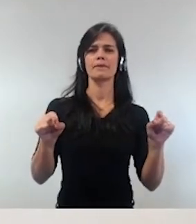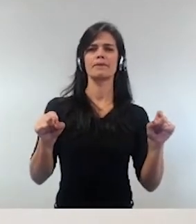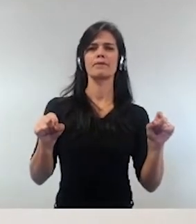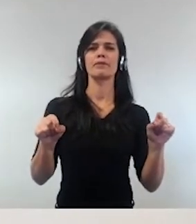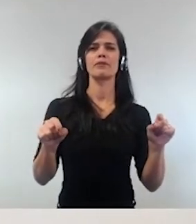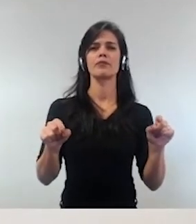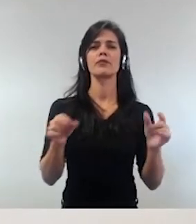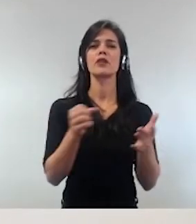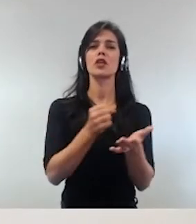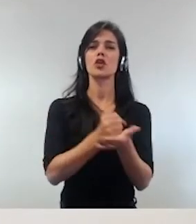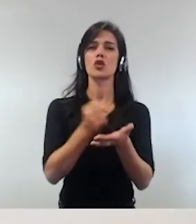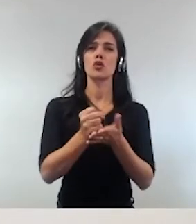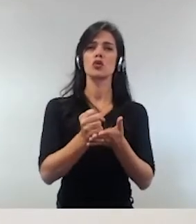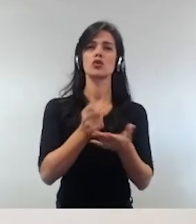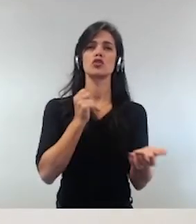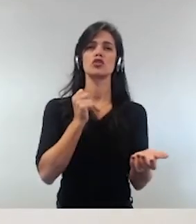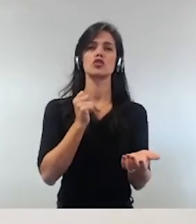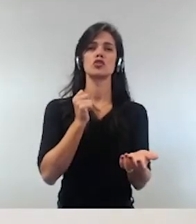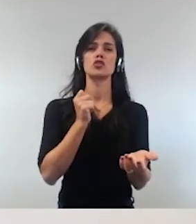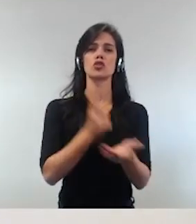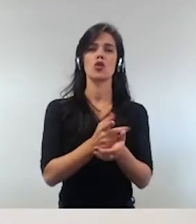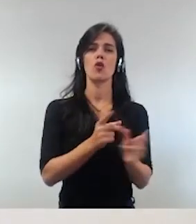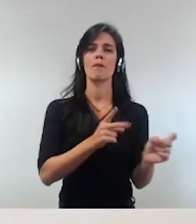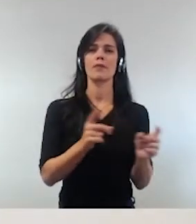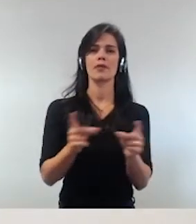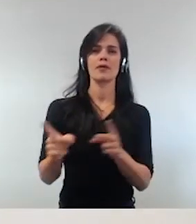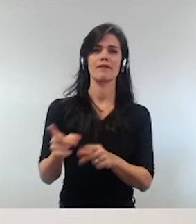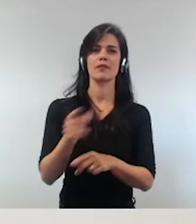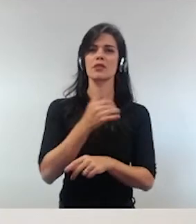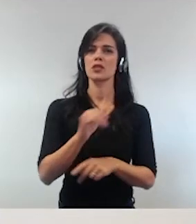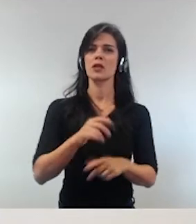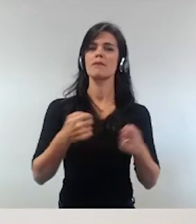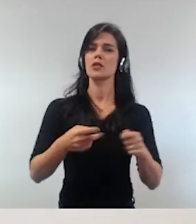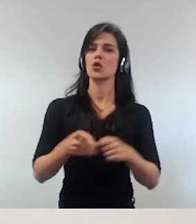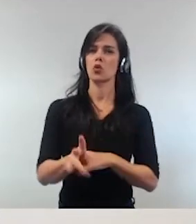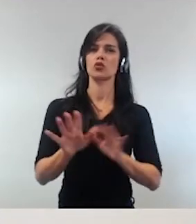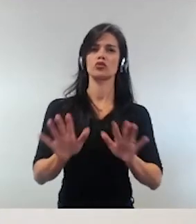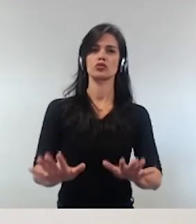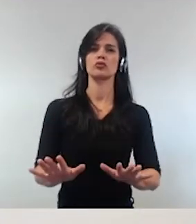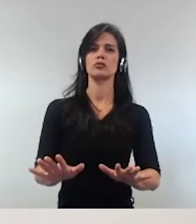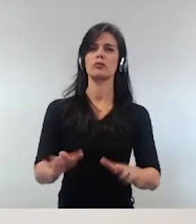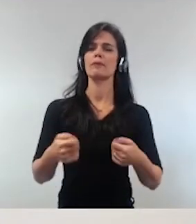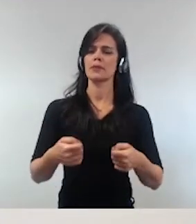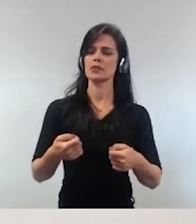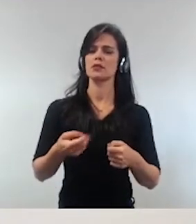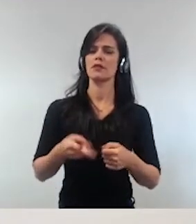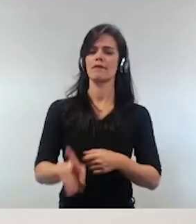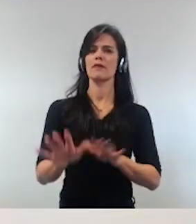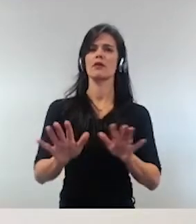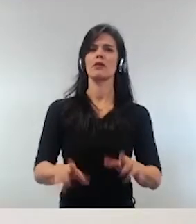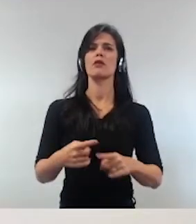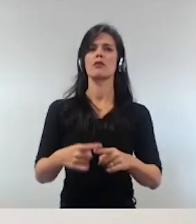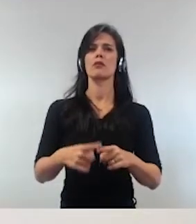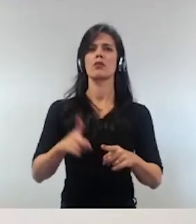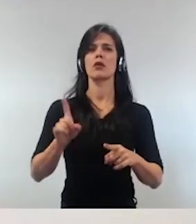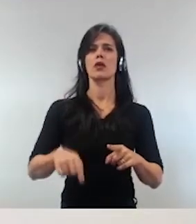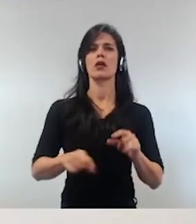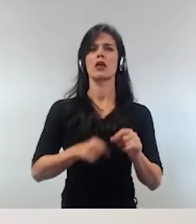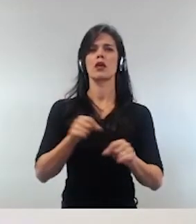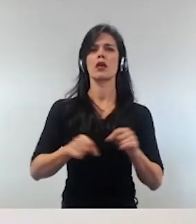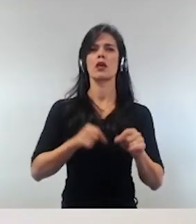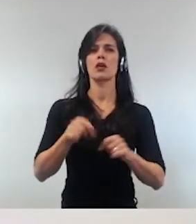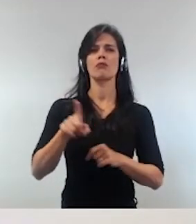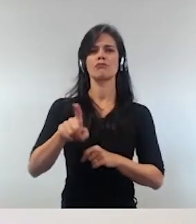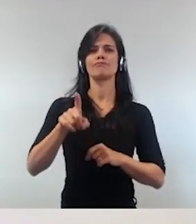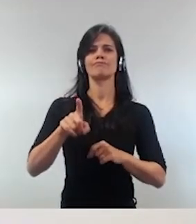o contrato de compra e venda de energia é um cristal que tem que ser preservado. E tem mesmo, porque ele que sustenta toda a cadeia do setor, ele